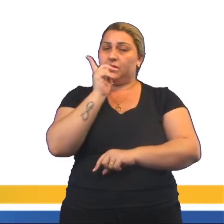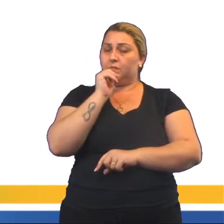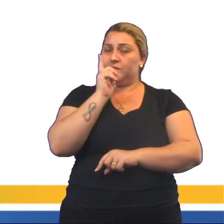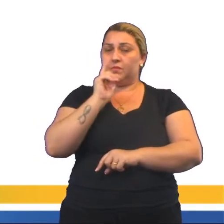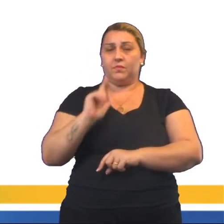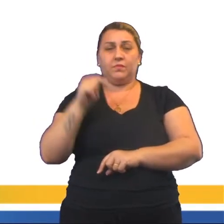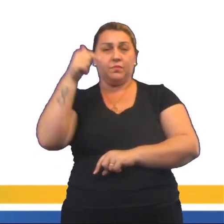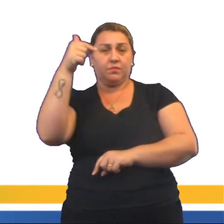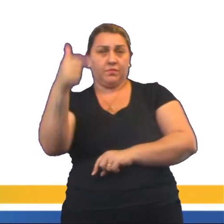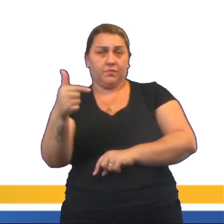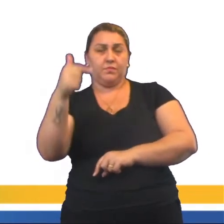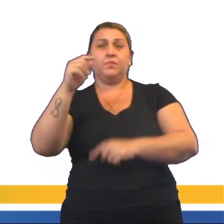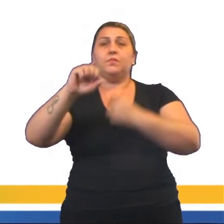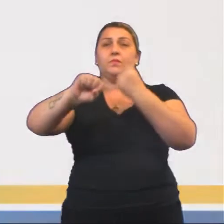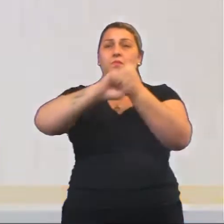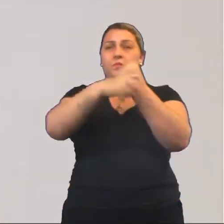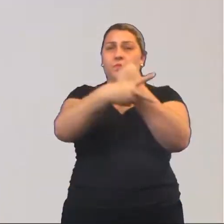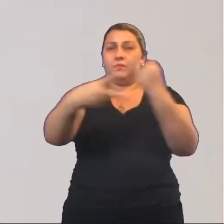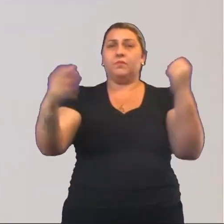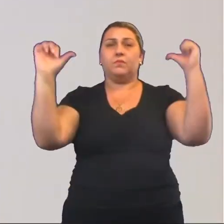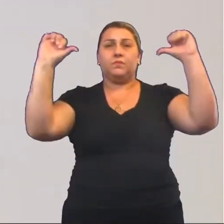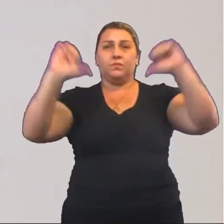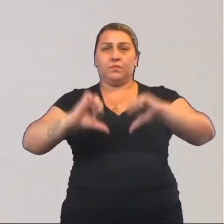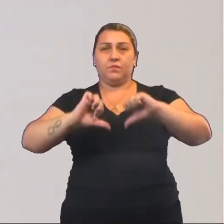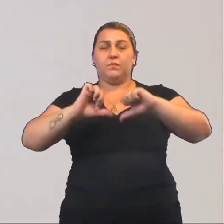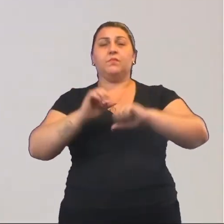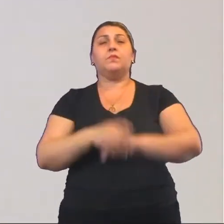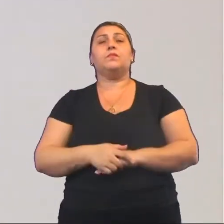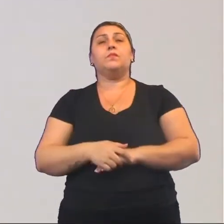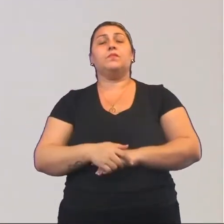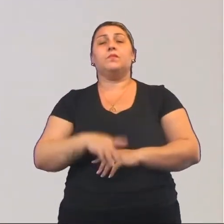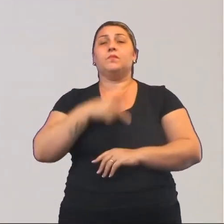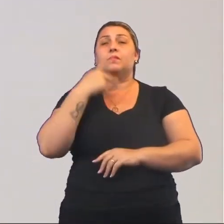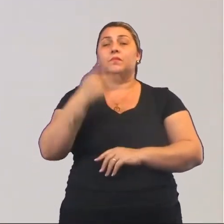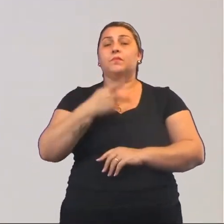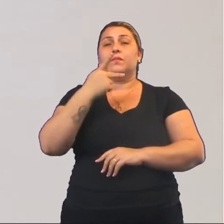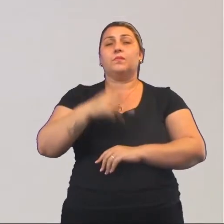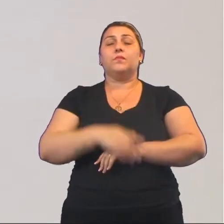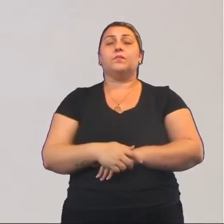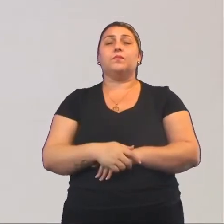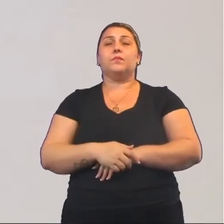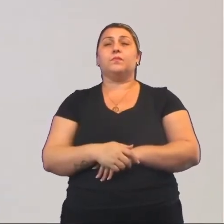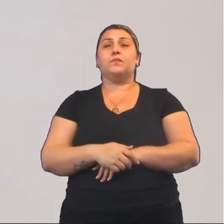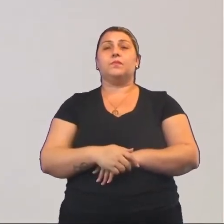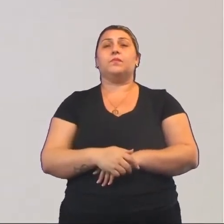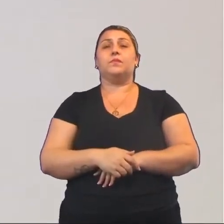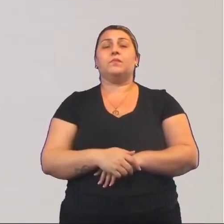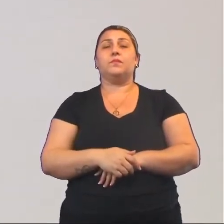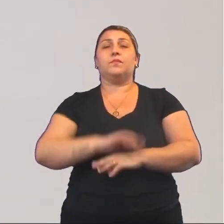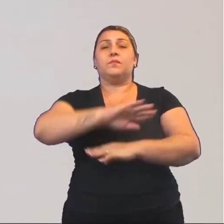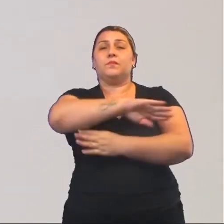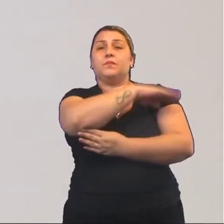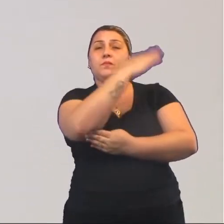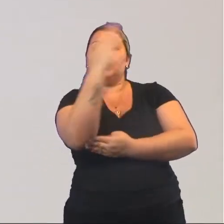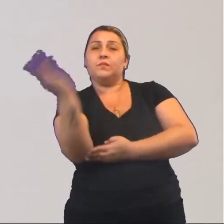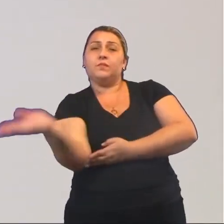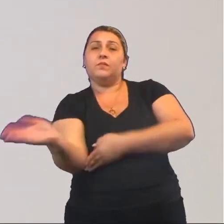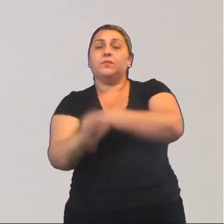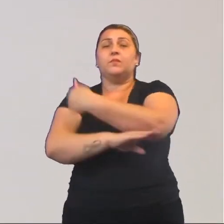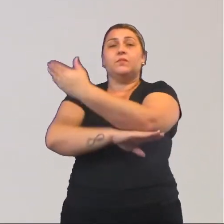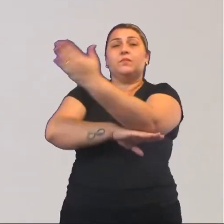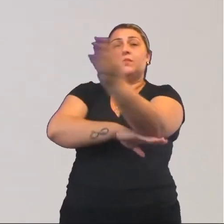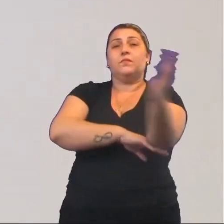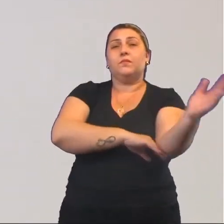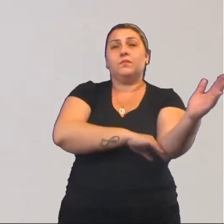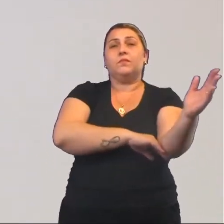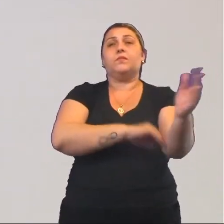é outra consequência negativa. Então, quando a gente fala sobre a questão do desmatamento da